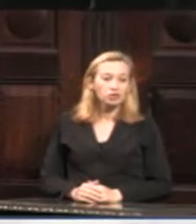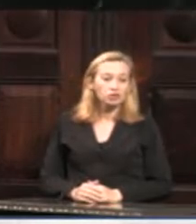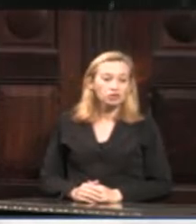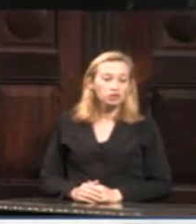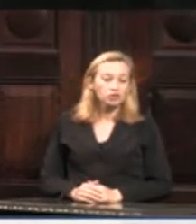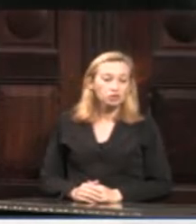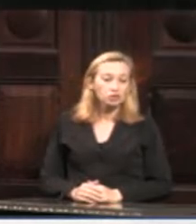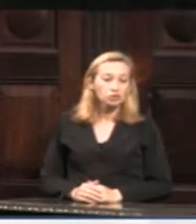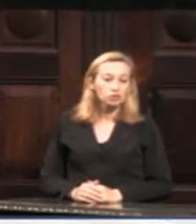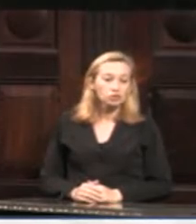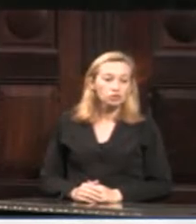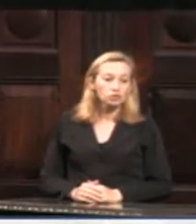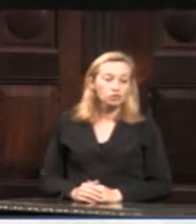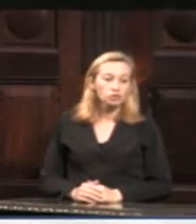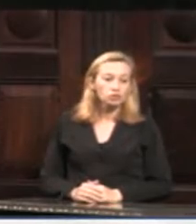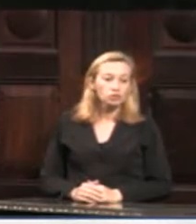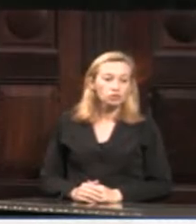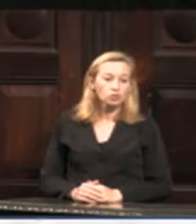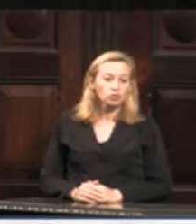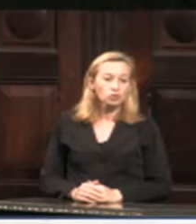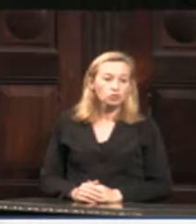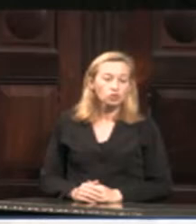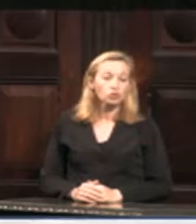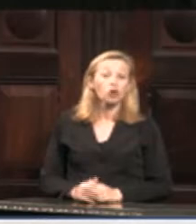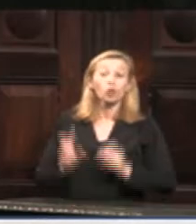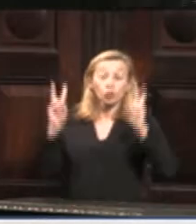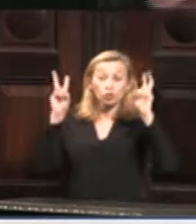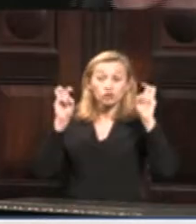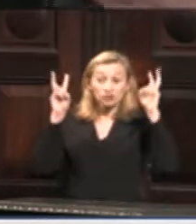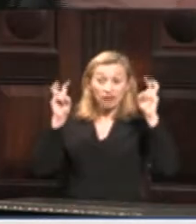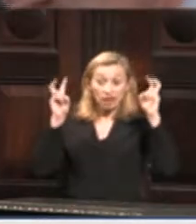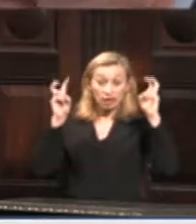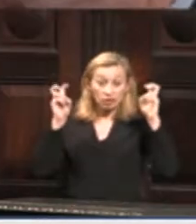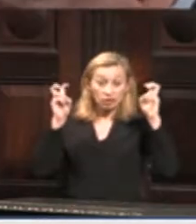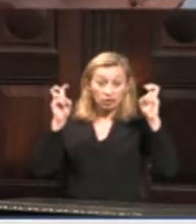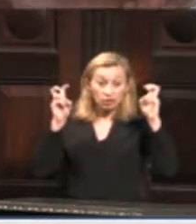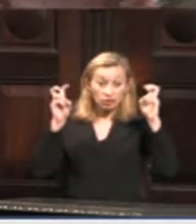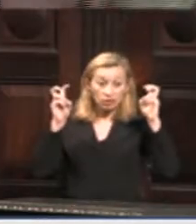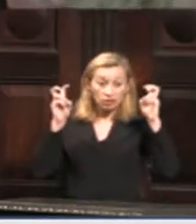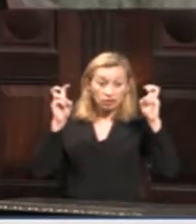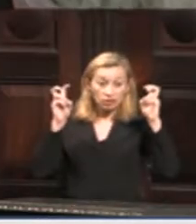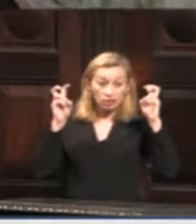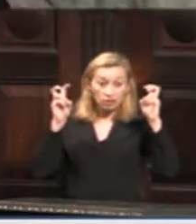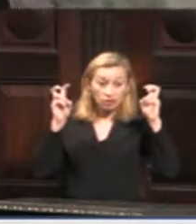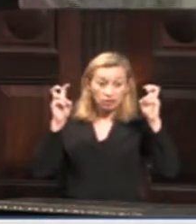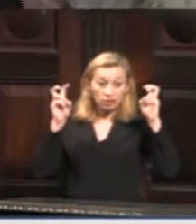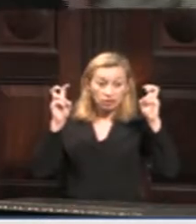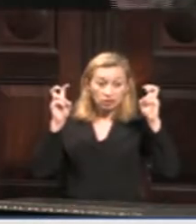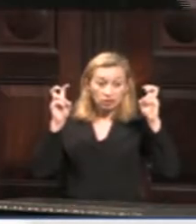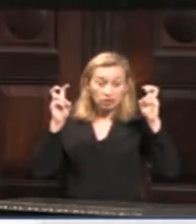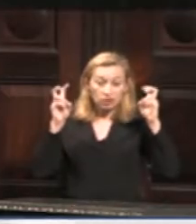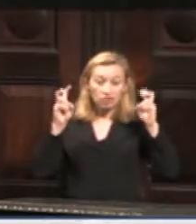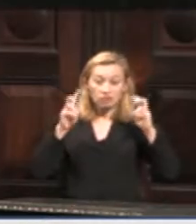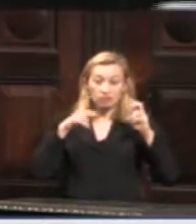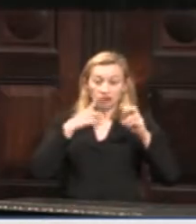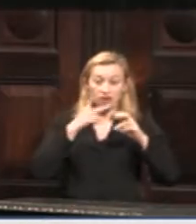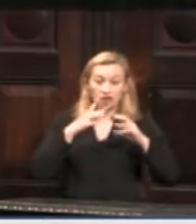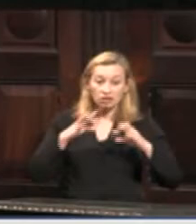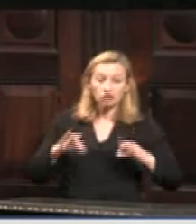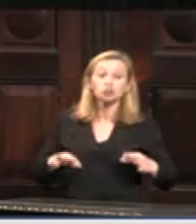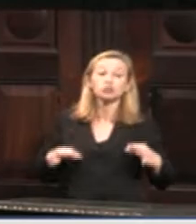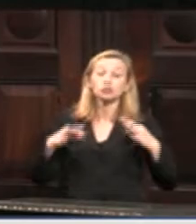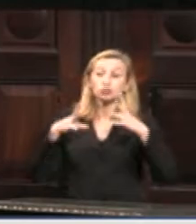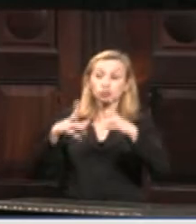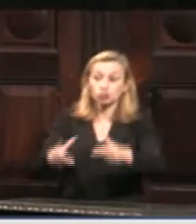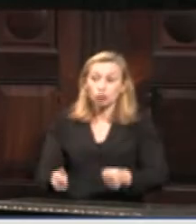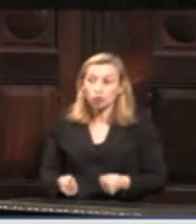tema regido pela União. Mas como é na publicidade governamental, entendo